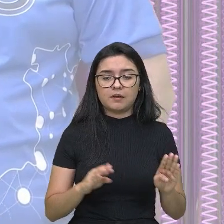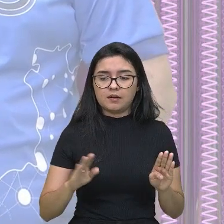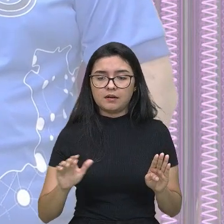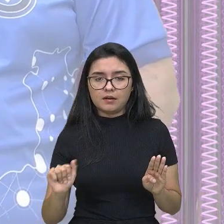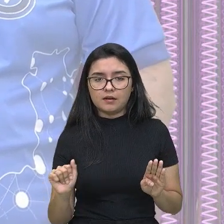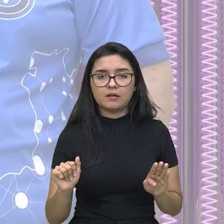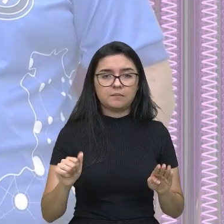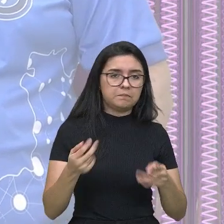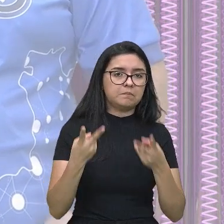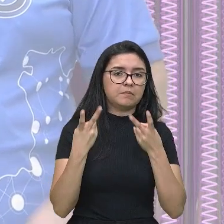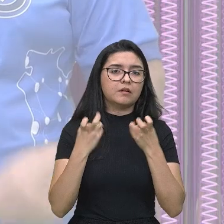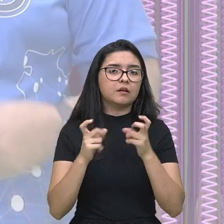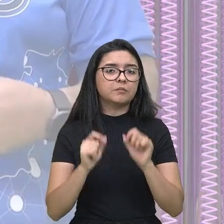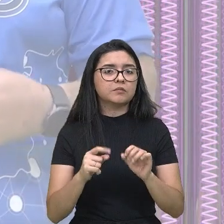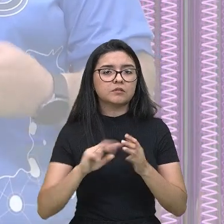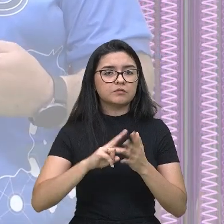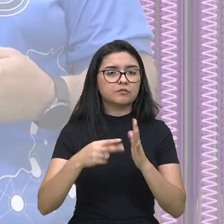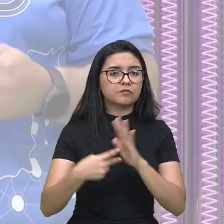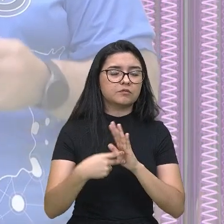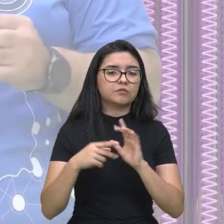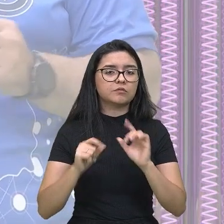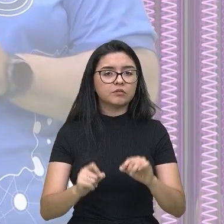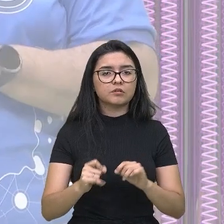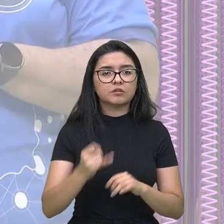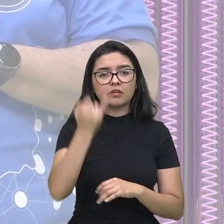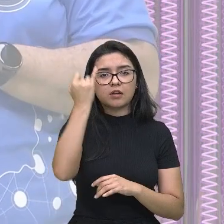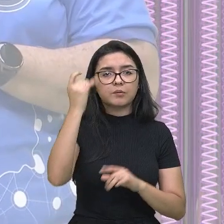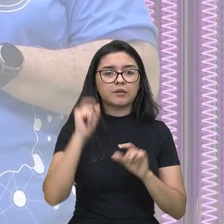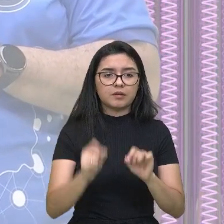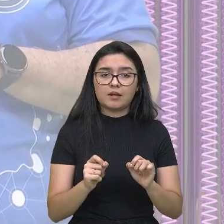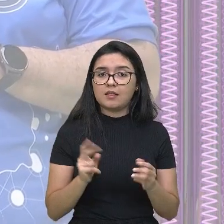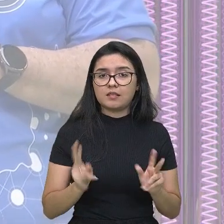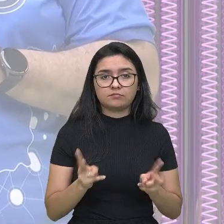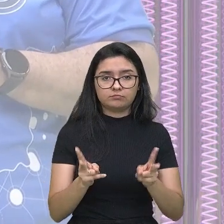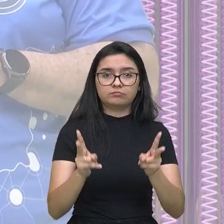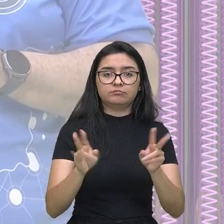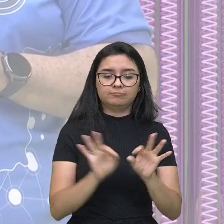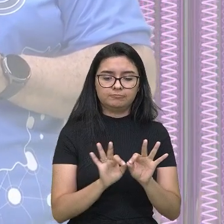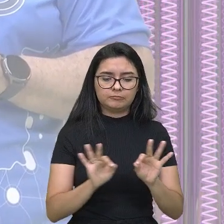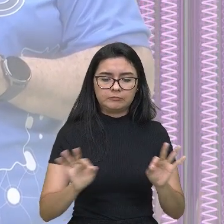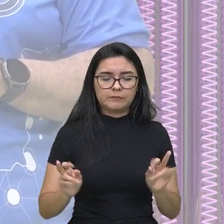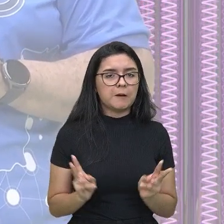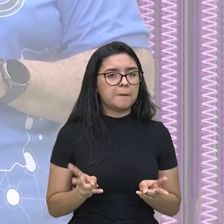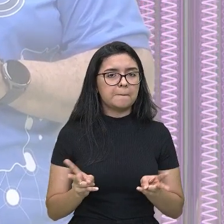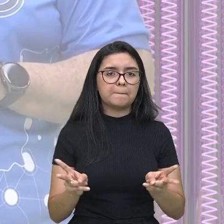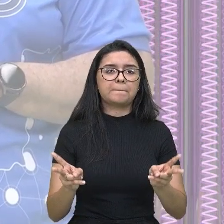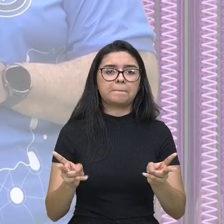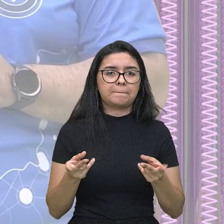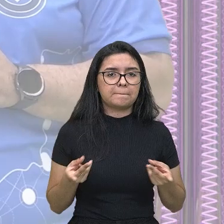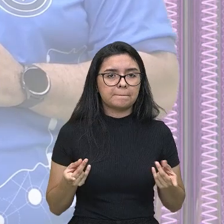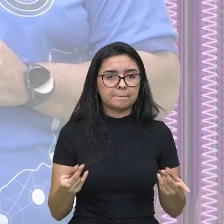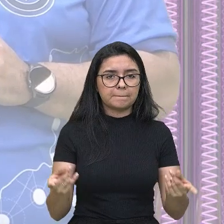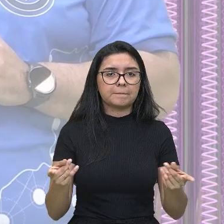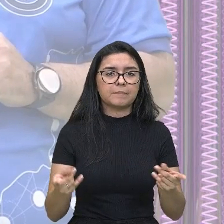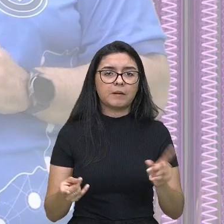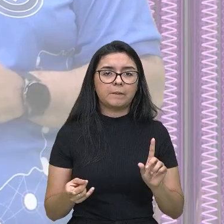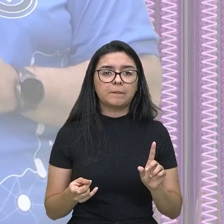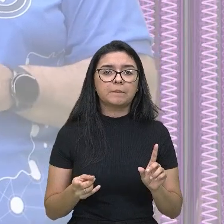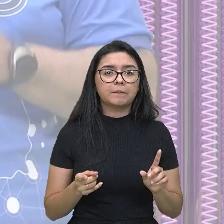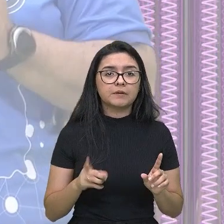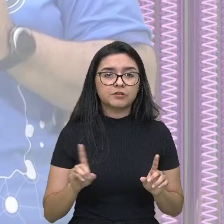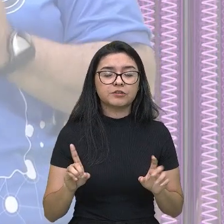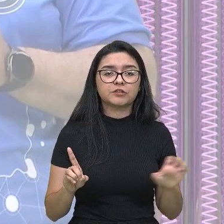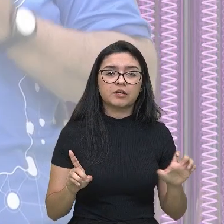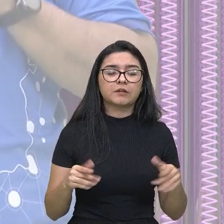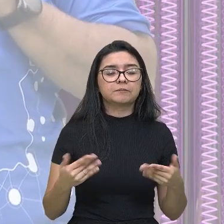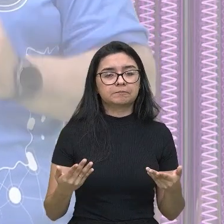segmento, essa setinha aí, ele nos remete à ideia de que ela é infinita, tanto para a direita quanto